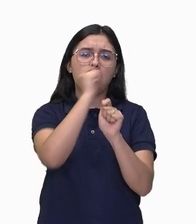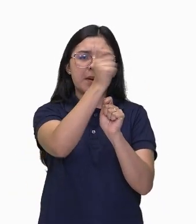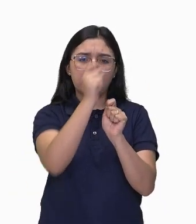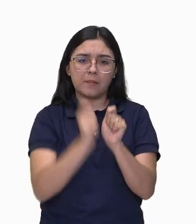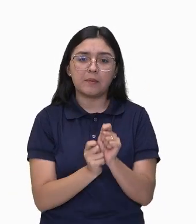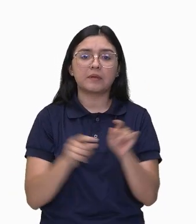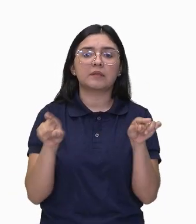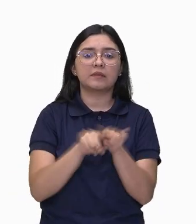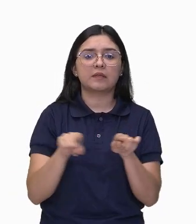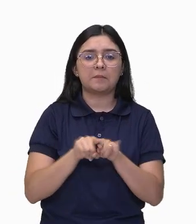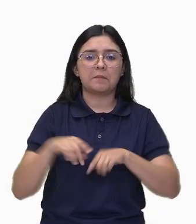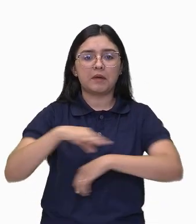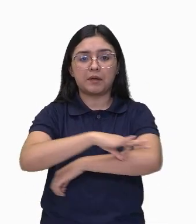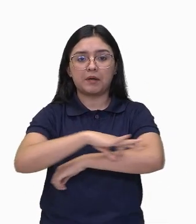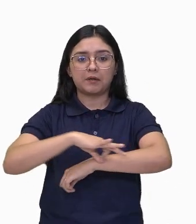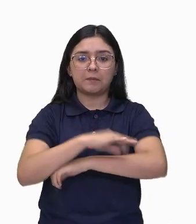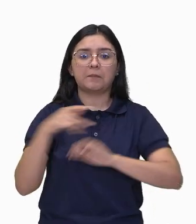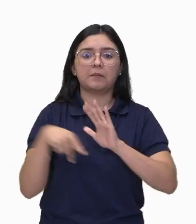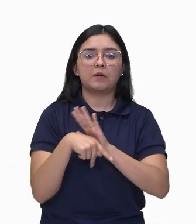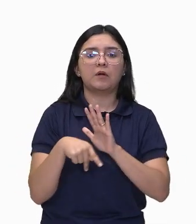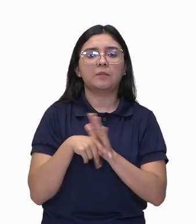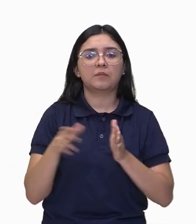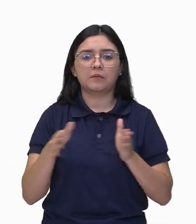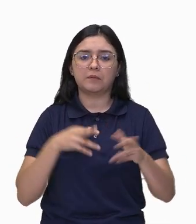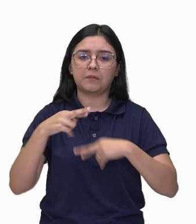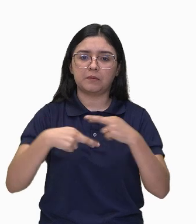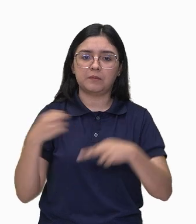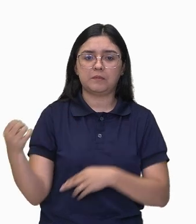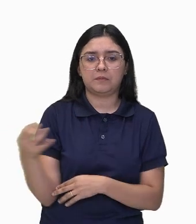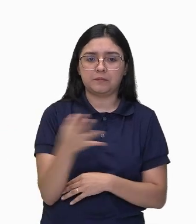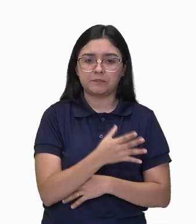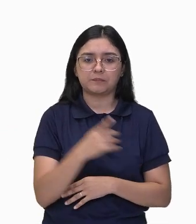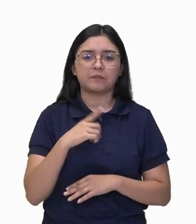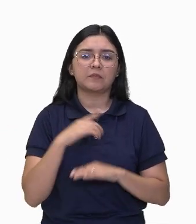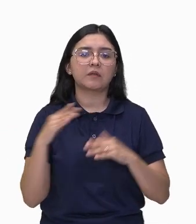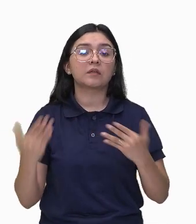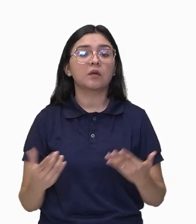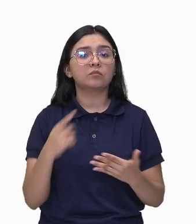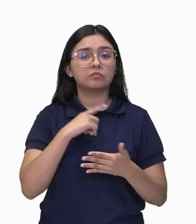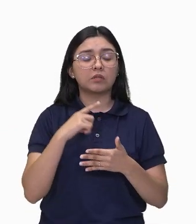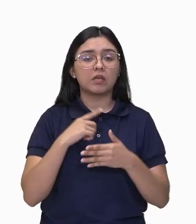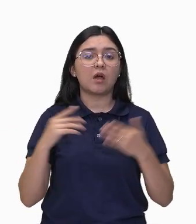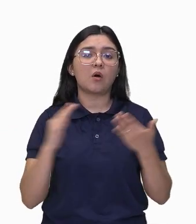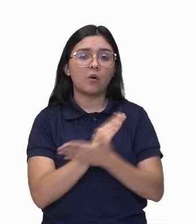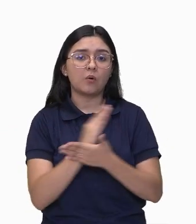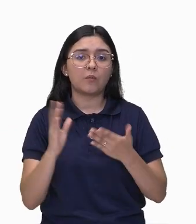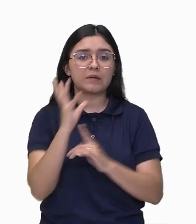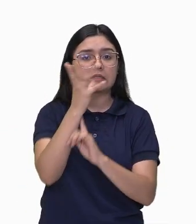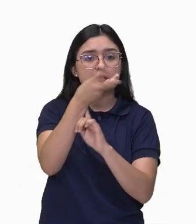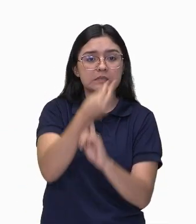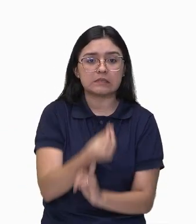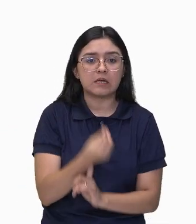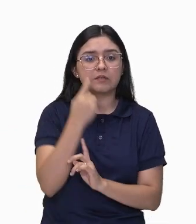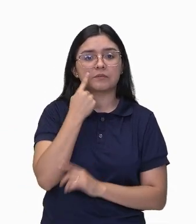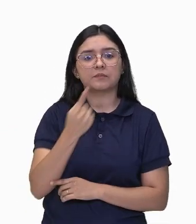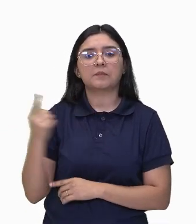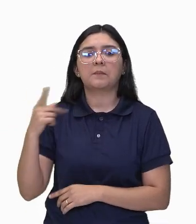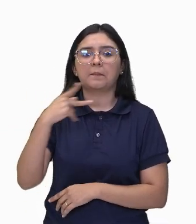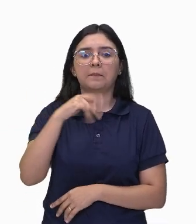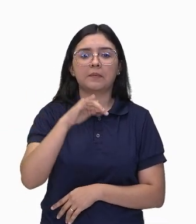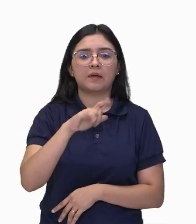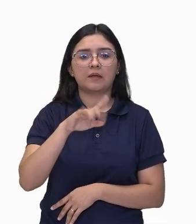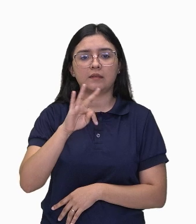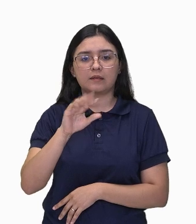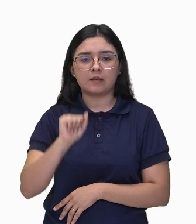maiores arquitetos do Renascimento italiano. Entre suas obras destacam-se a Pietà,